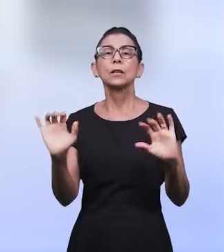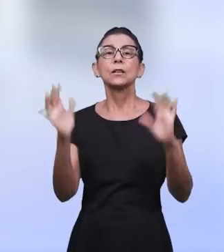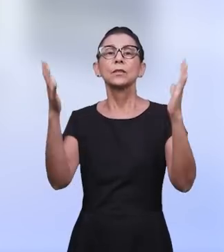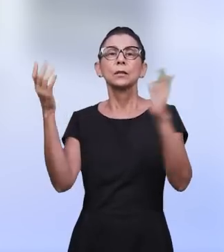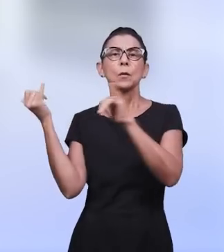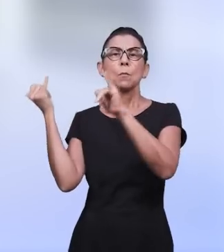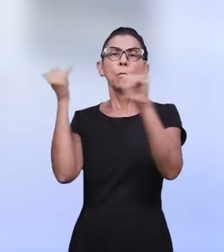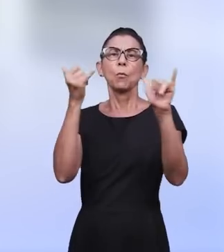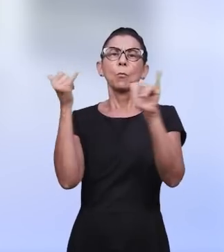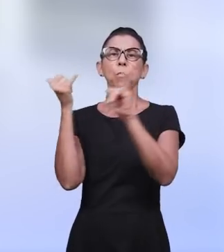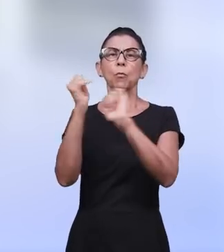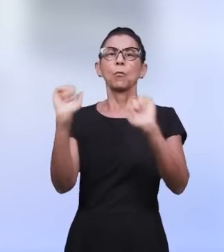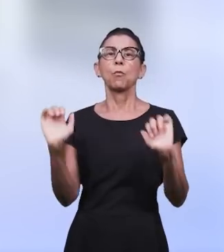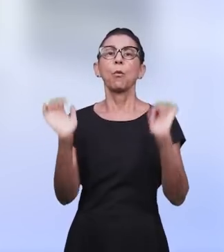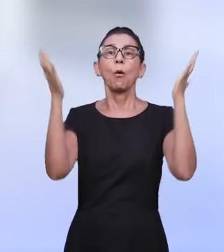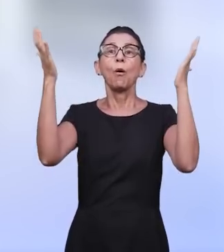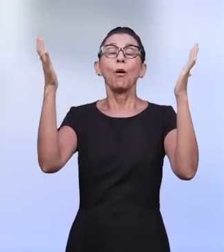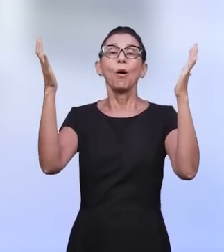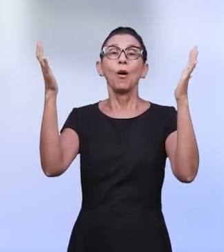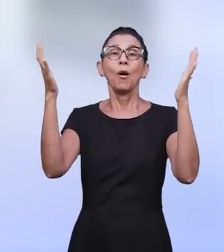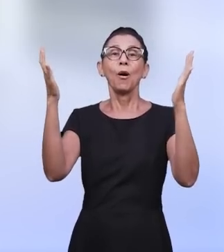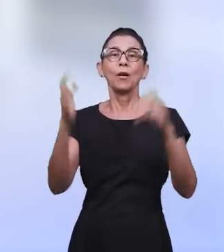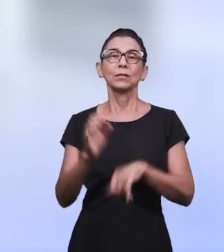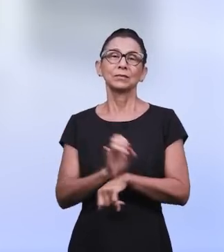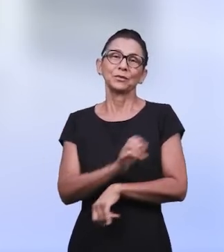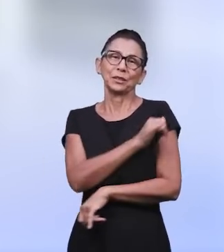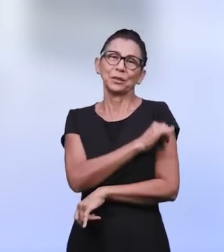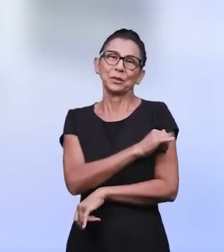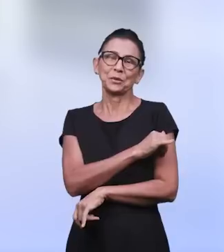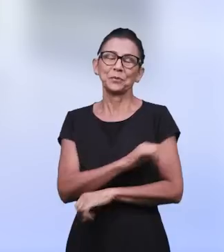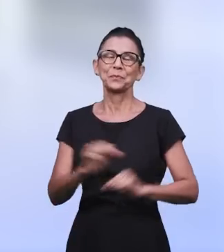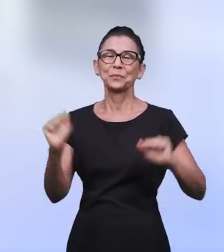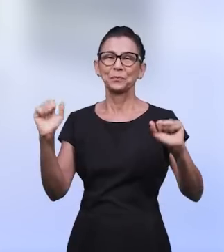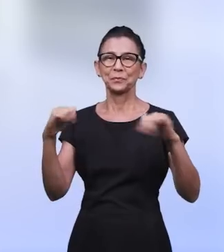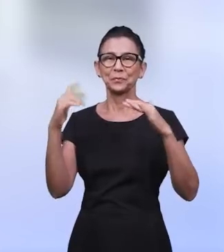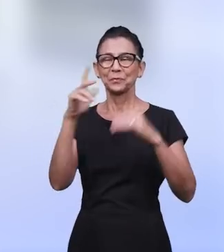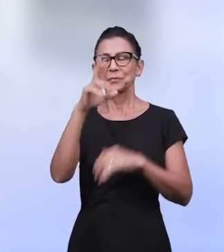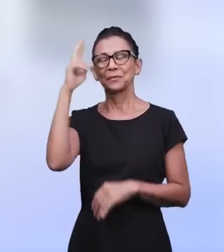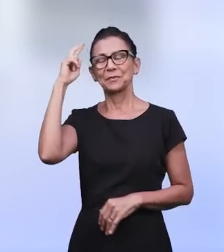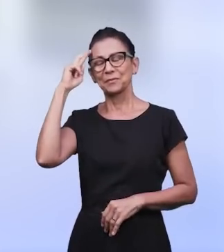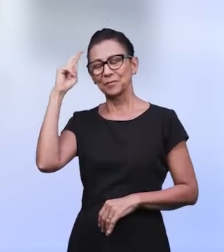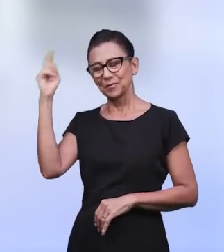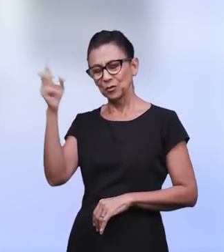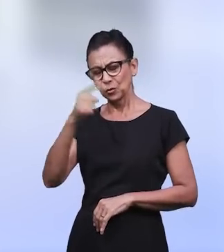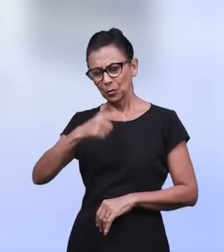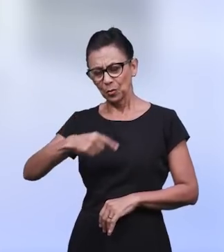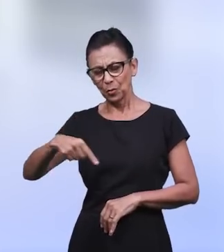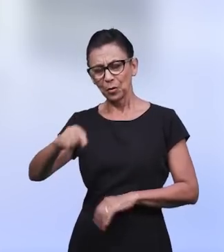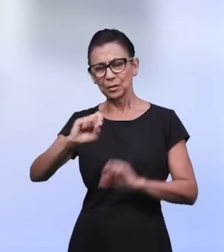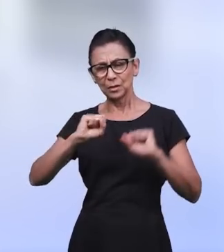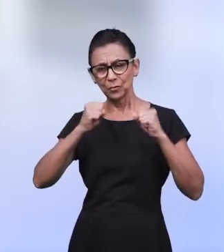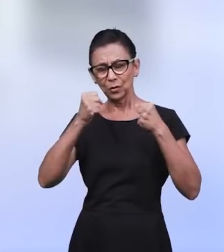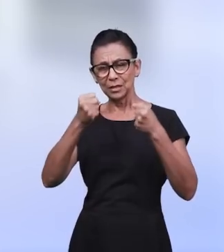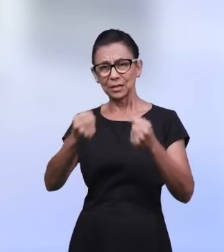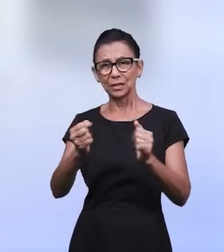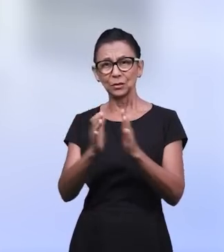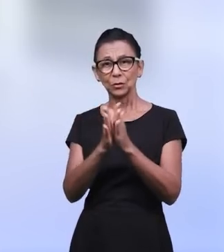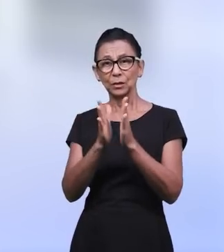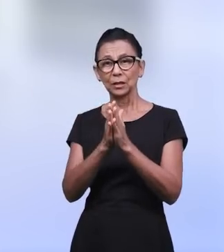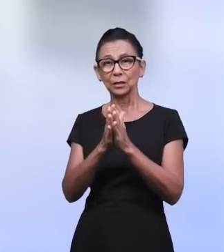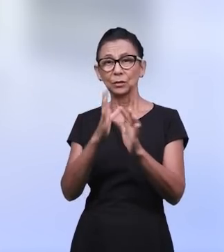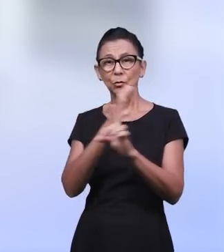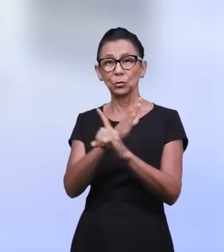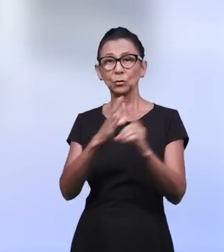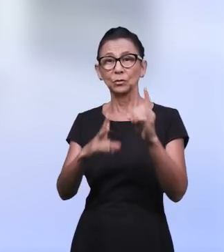evento Trombetas e Festas em Nova Iguaçu, no Rio de Janeiro. Louvado seja Deus, irmãos buscando ao Senhor numa vigília especial